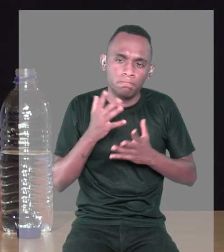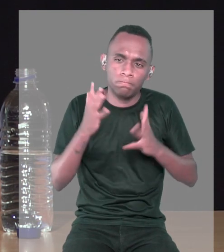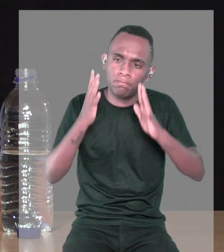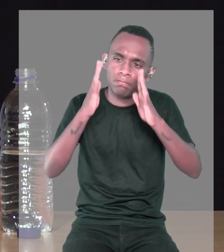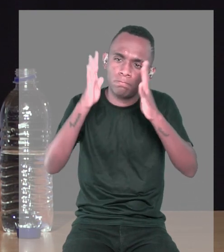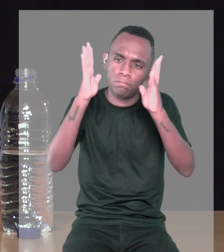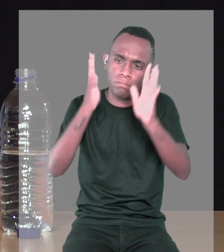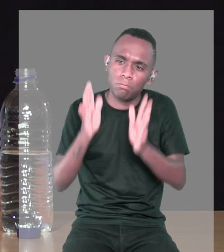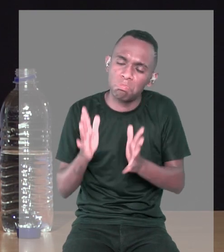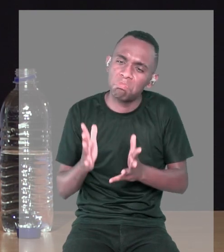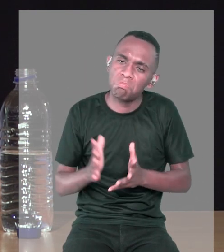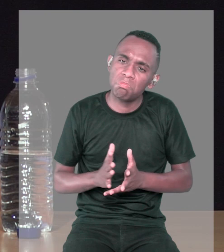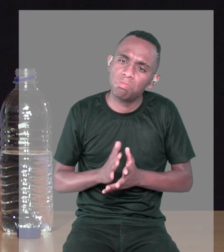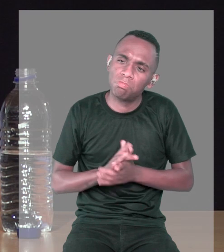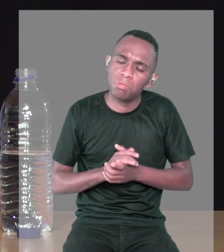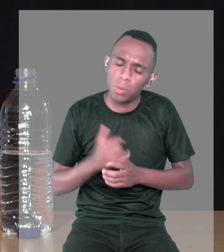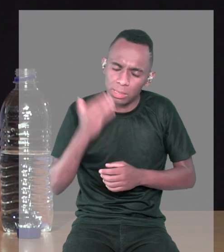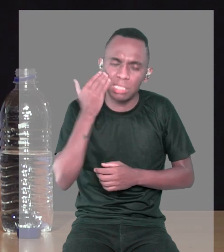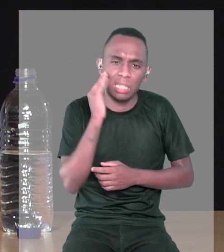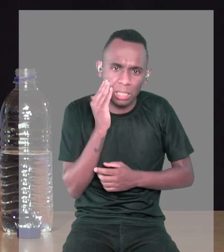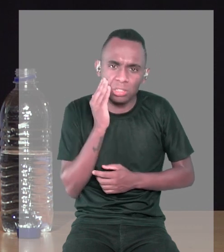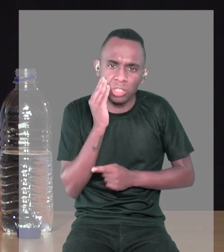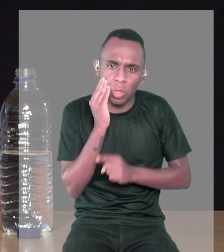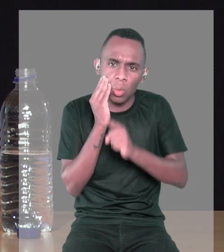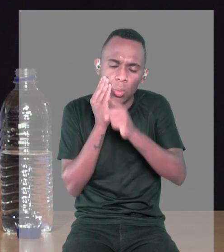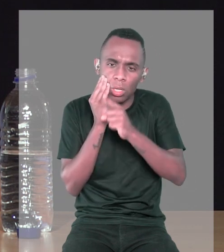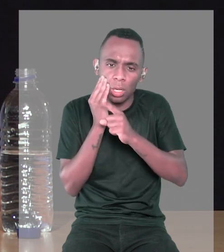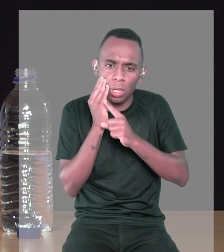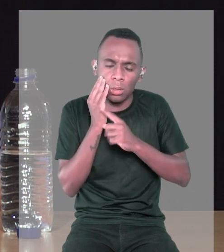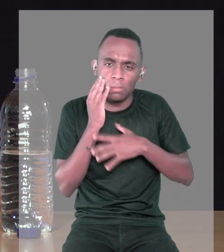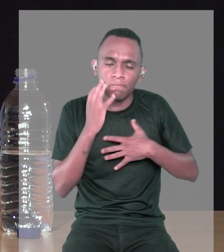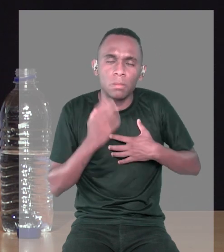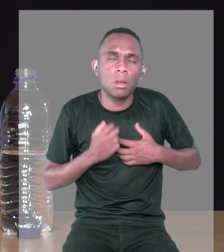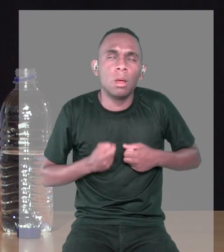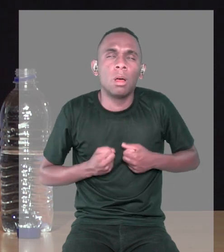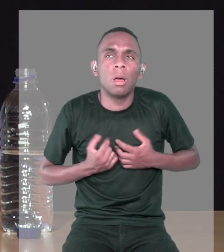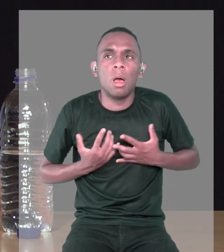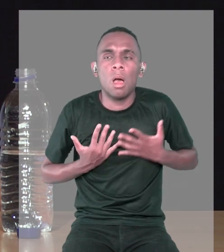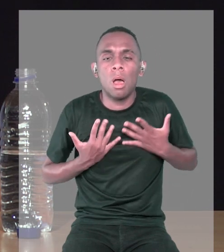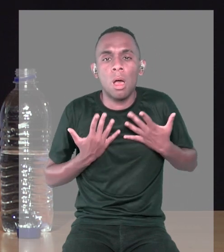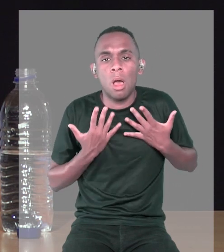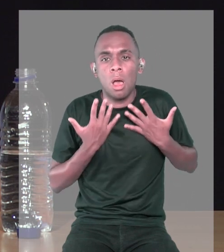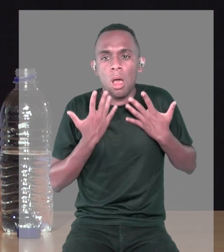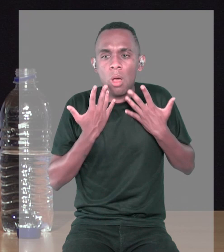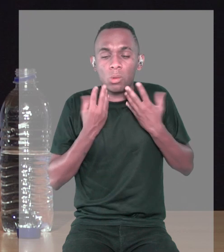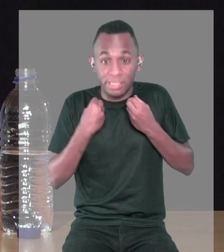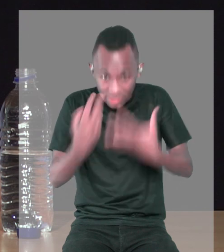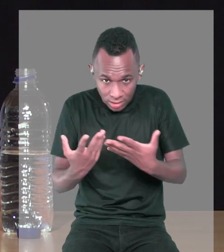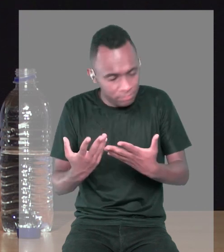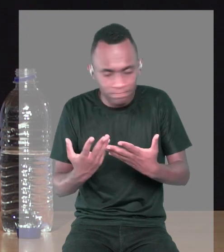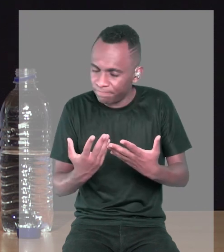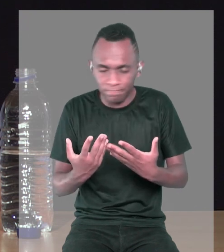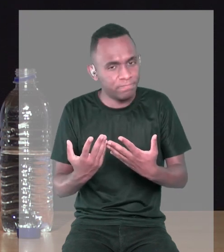vigor e doçura. Compreendi com você que o prazer não é algo que se tome